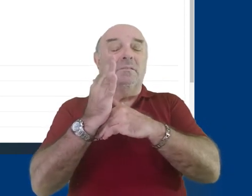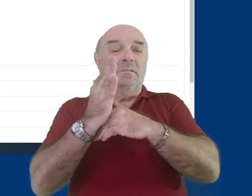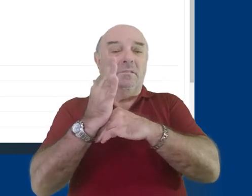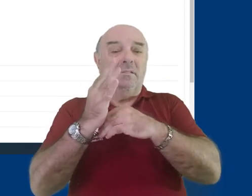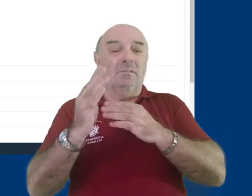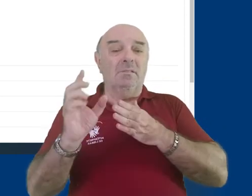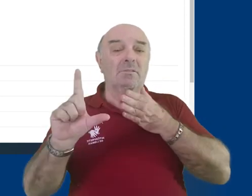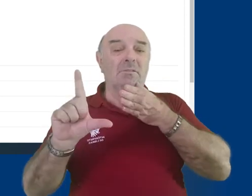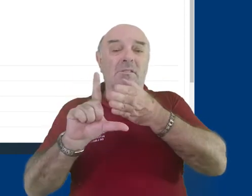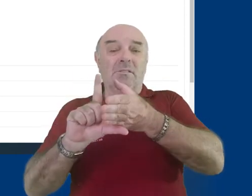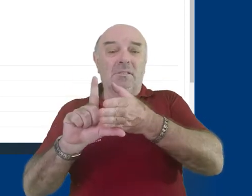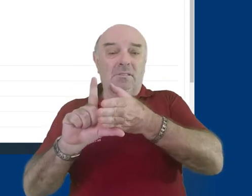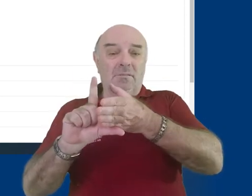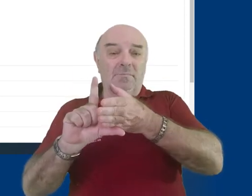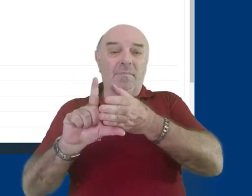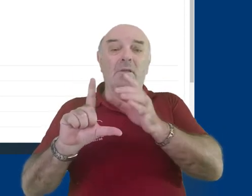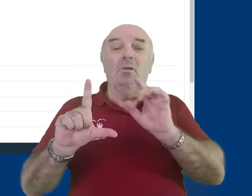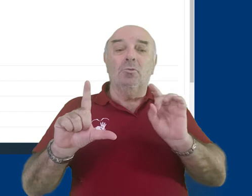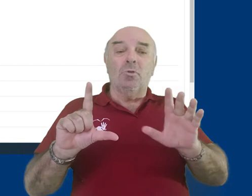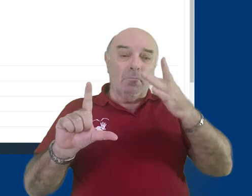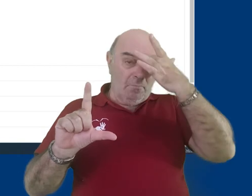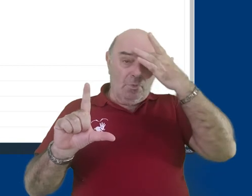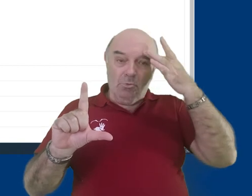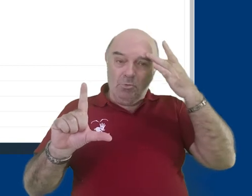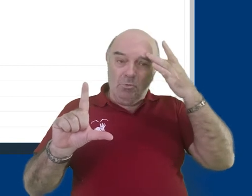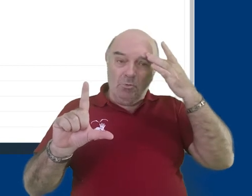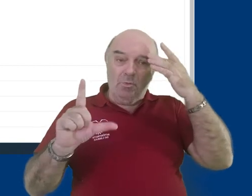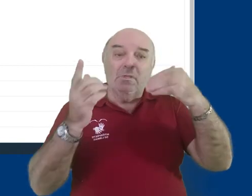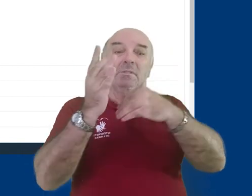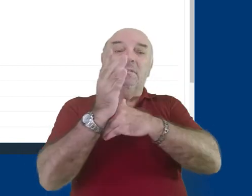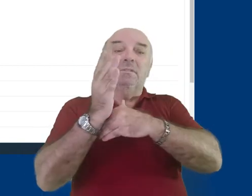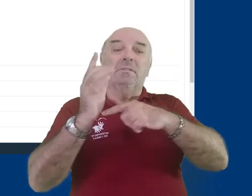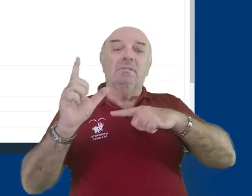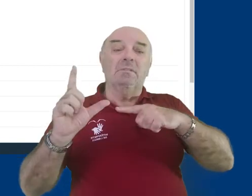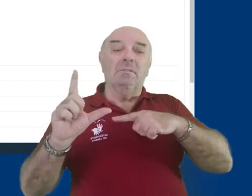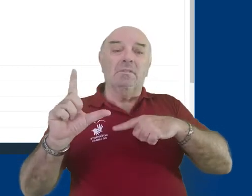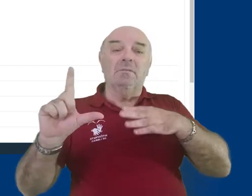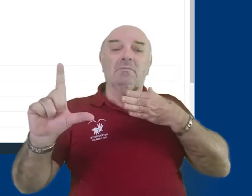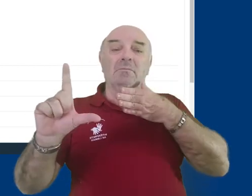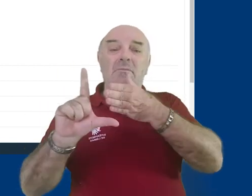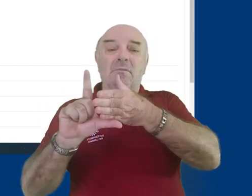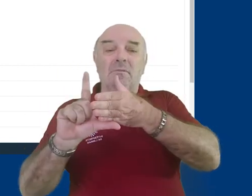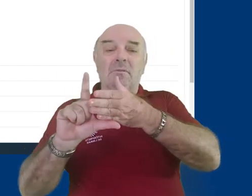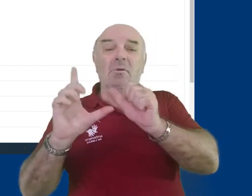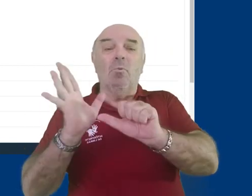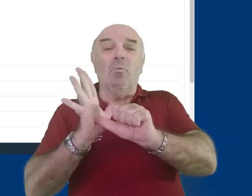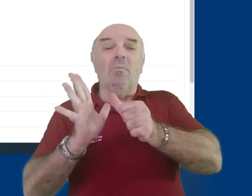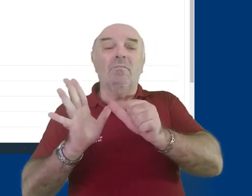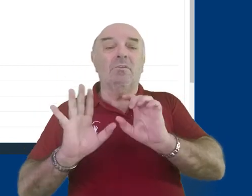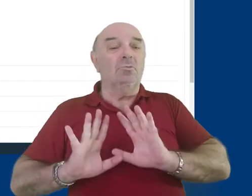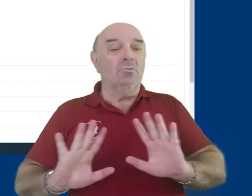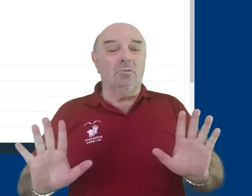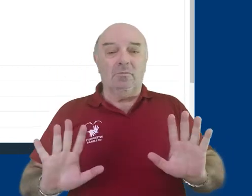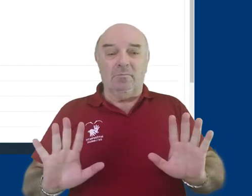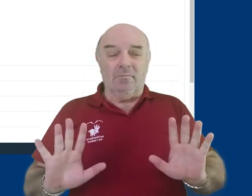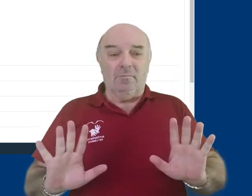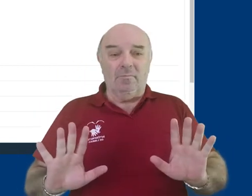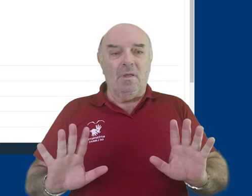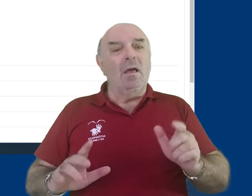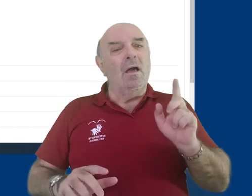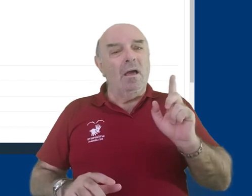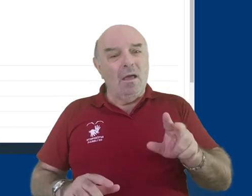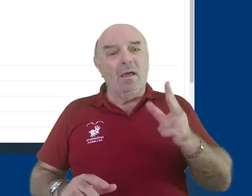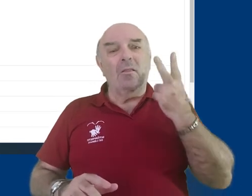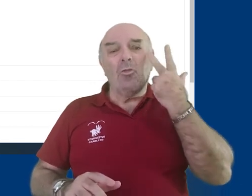acesso para que apenas usuários com esta senha possam abrir uma tentativa no